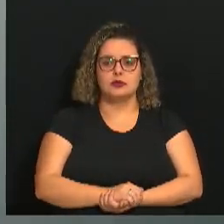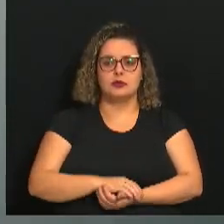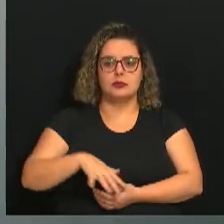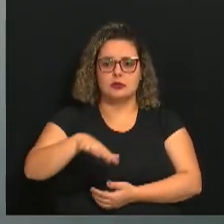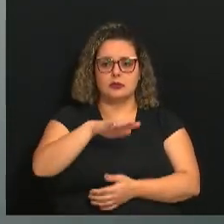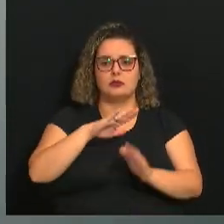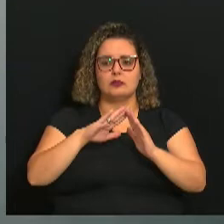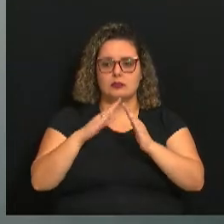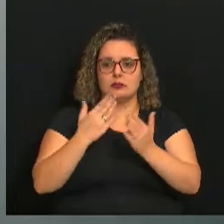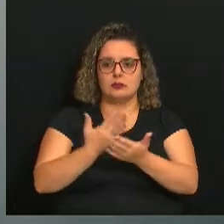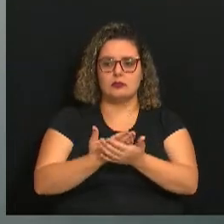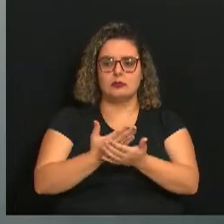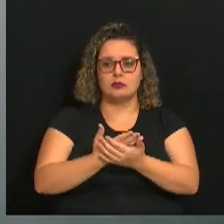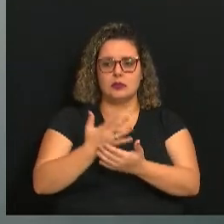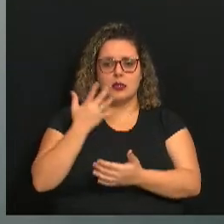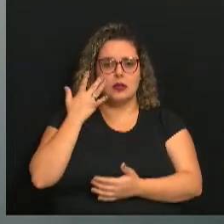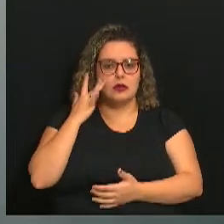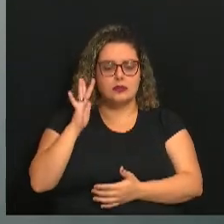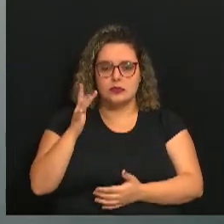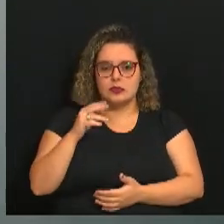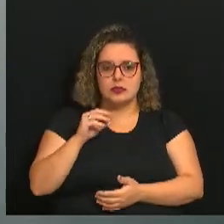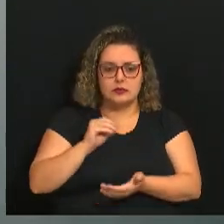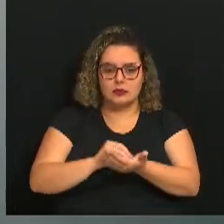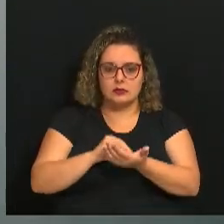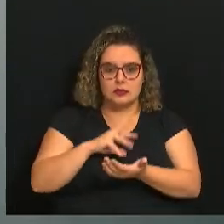não sei se for uma questão aí, vereador.